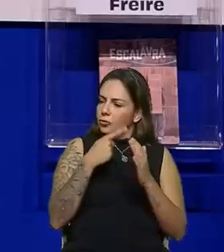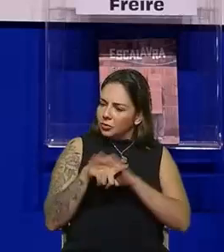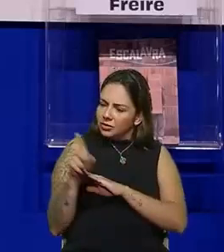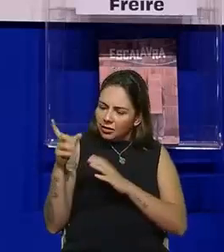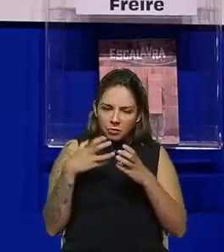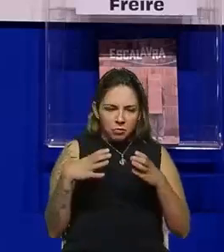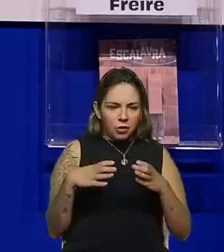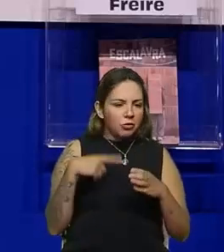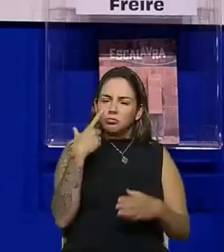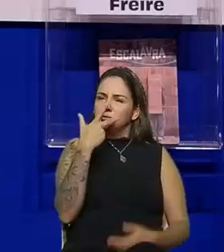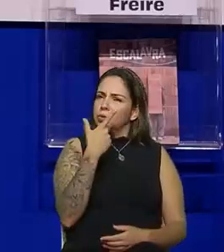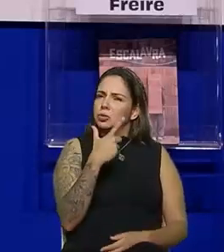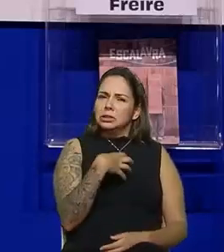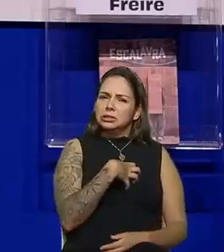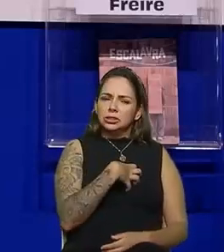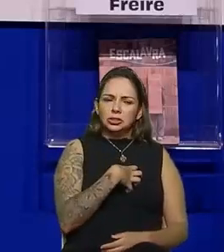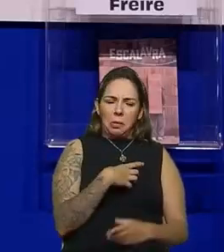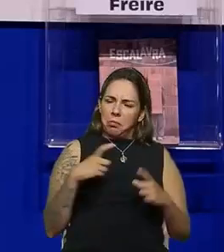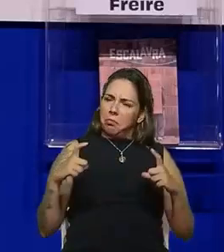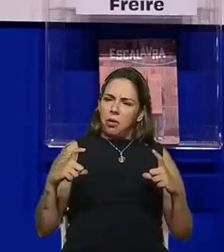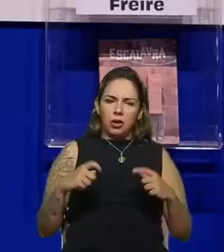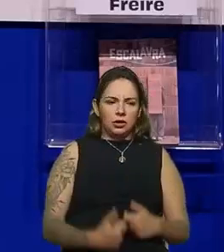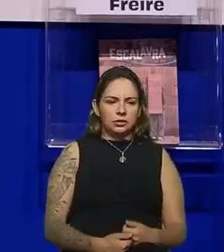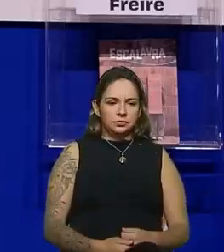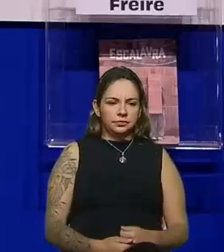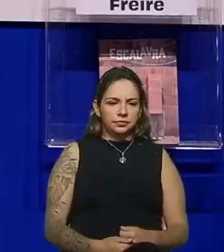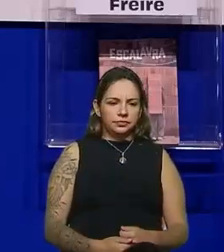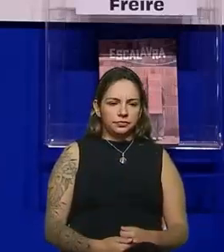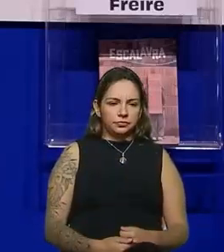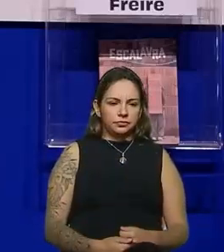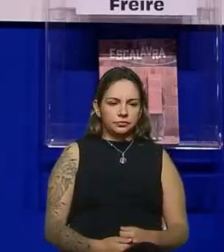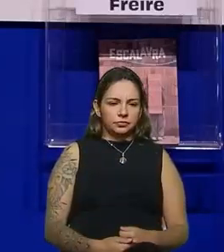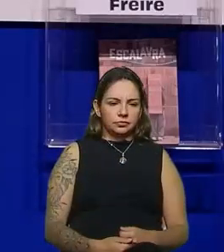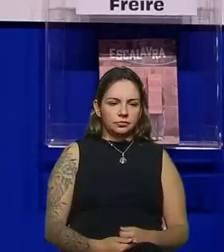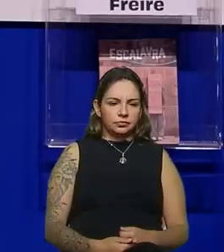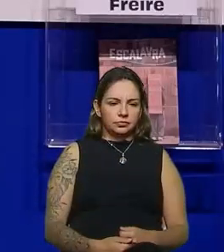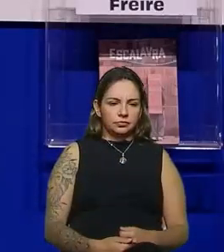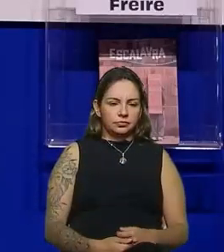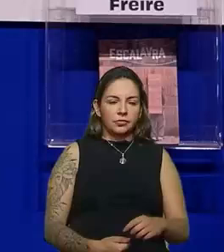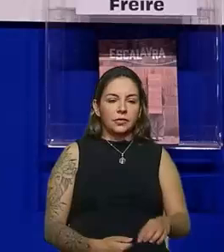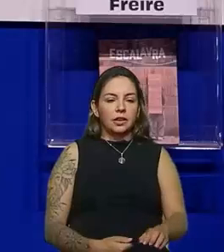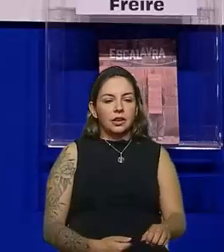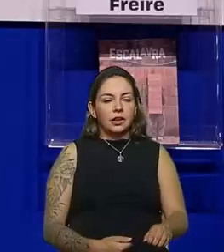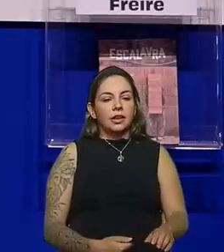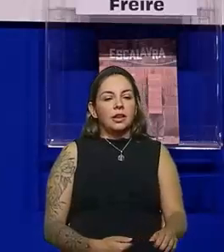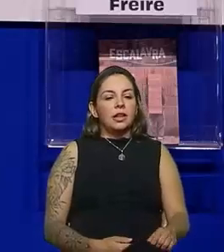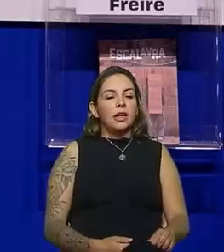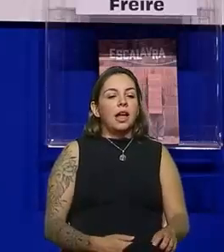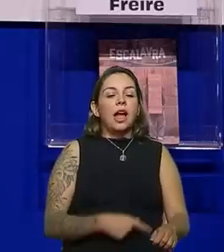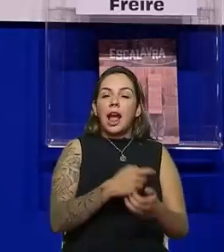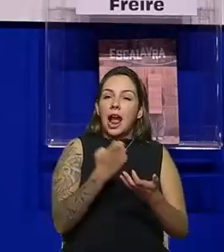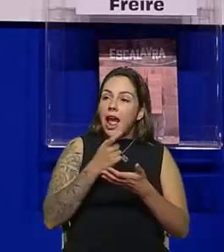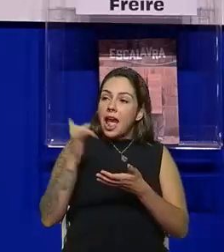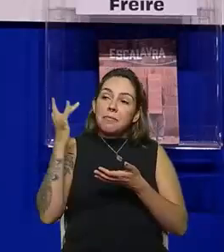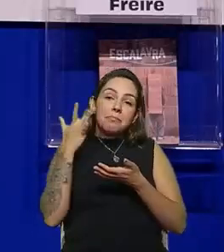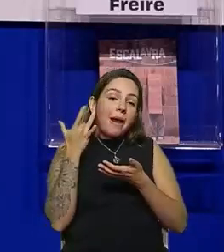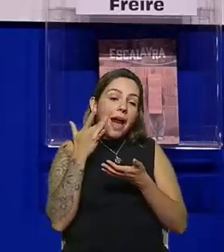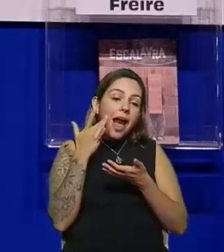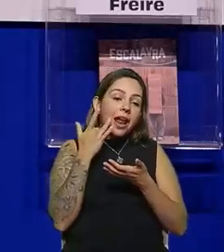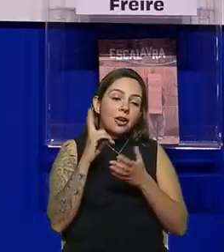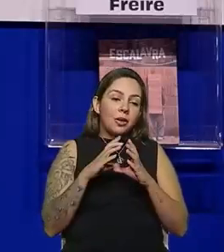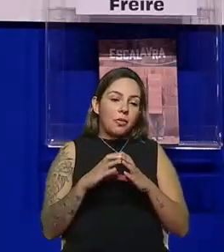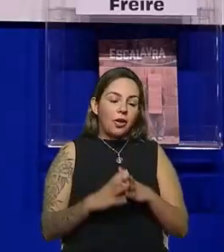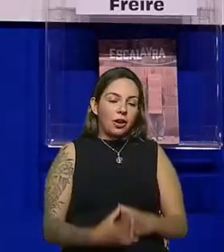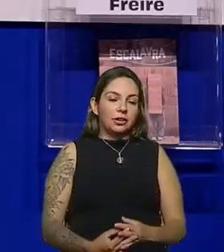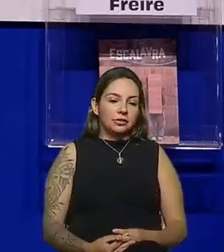aqui. E aí eu percebi, ela disse, o senhor quer uma bala? Porque ela estava com um saquinho de bala na